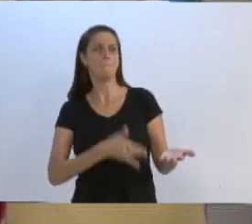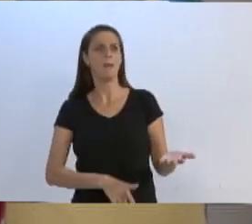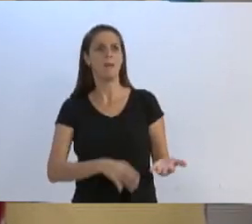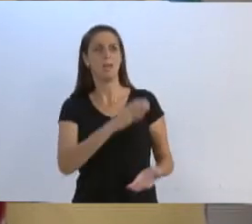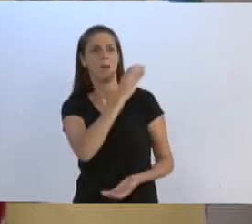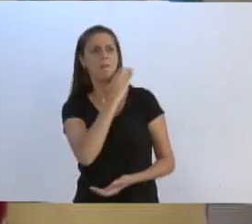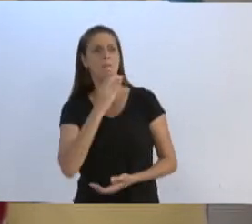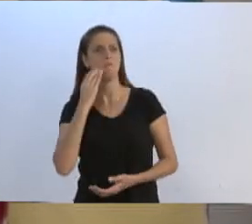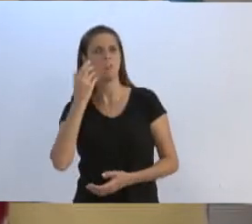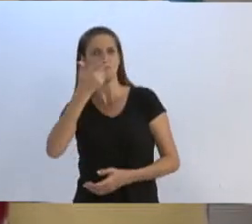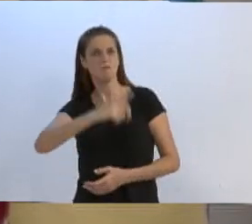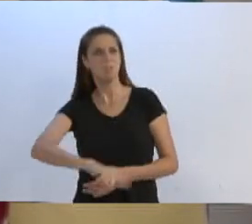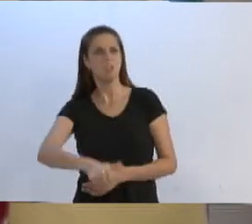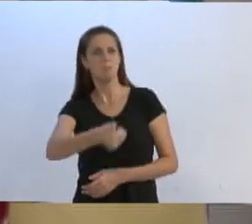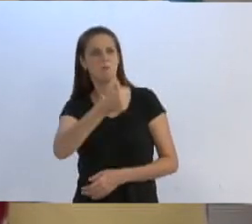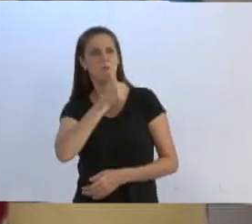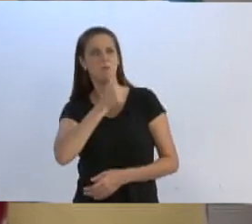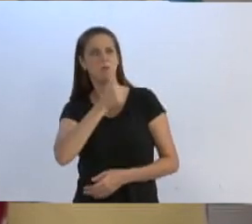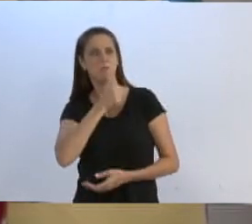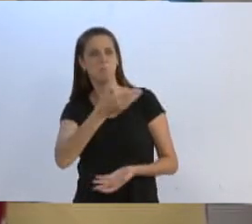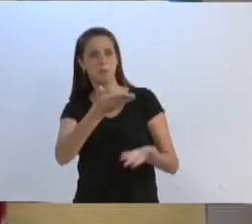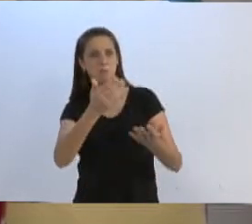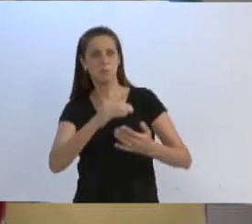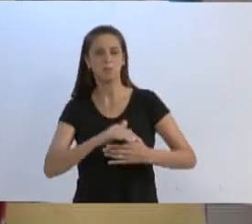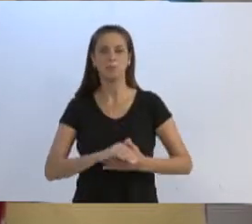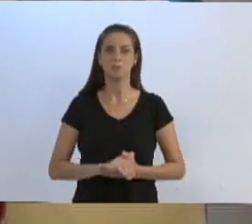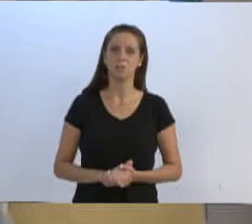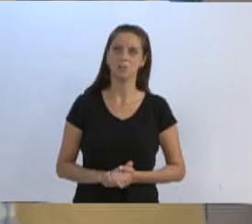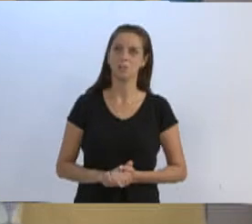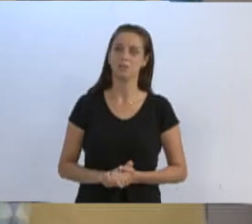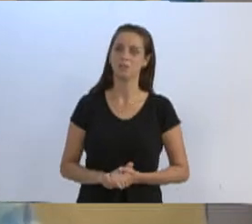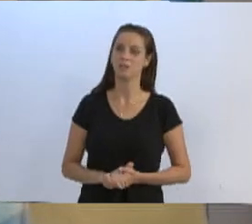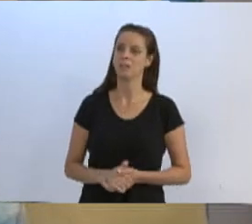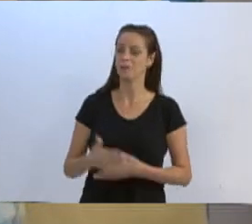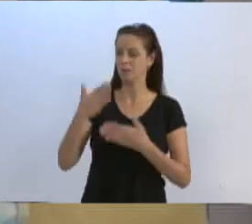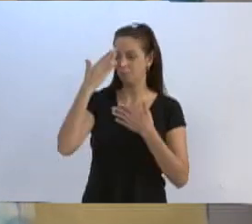bebida de novo. Obrigado, senhor presidente. Sim, muito obrigado.